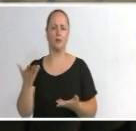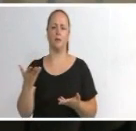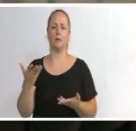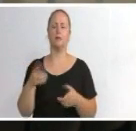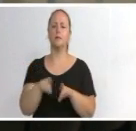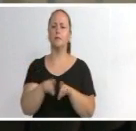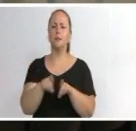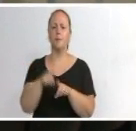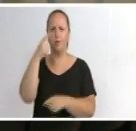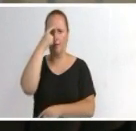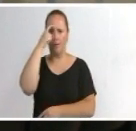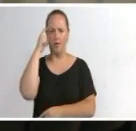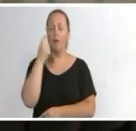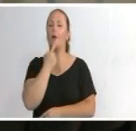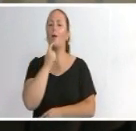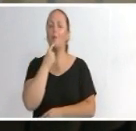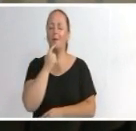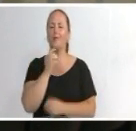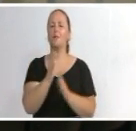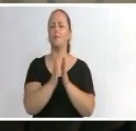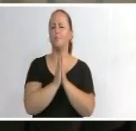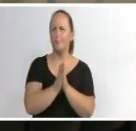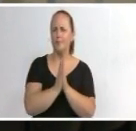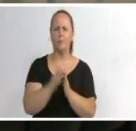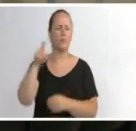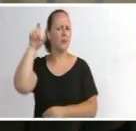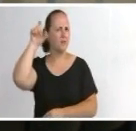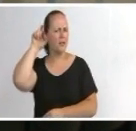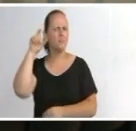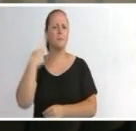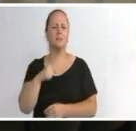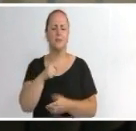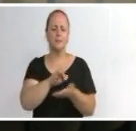Robinho, registrem suas presenças. Vereador Jens Jürgen Mantel também.